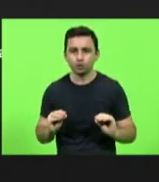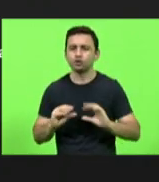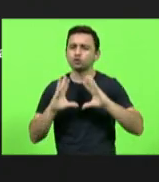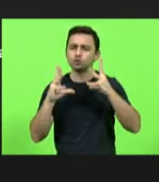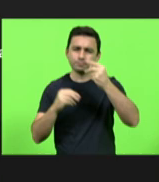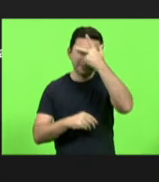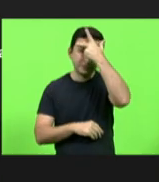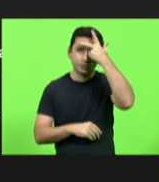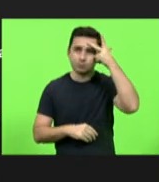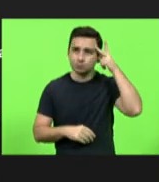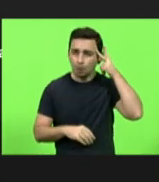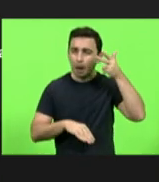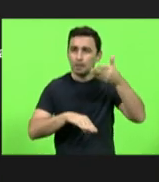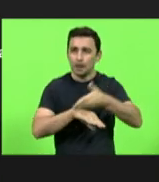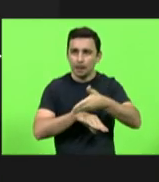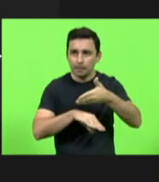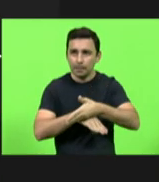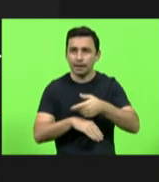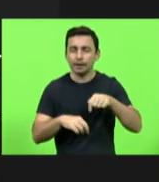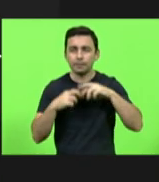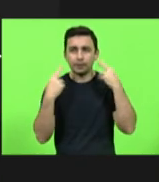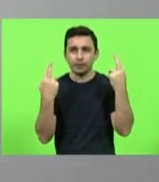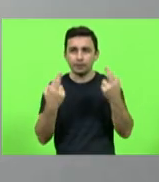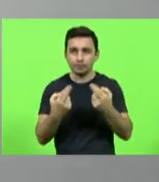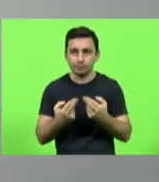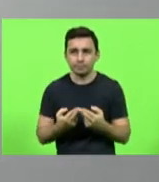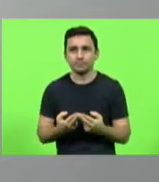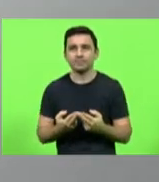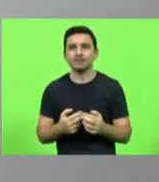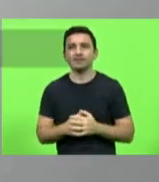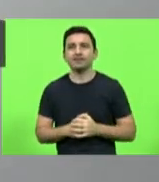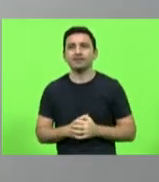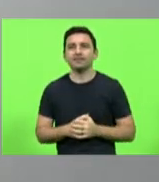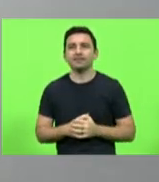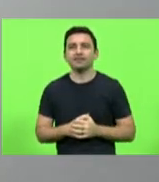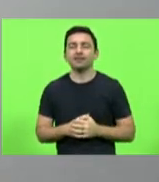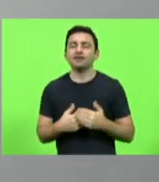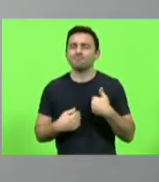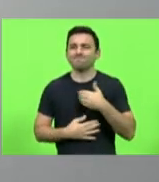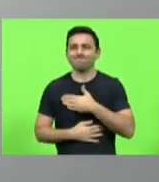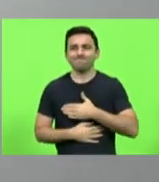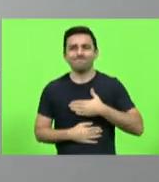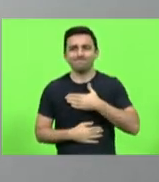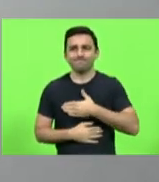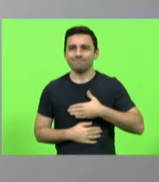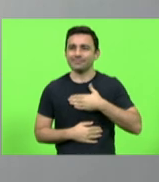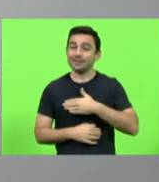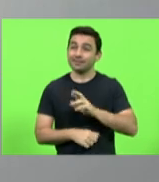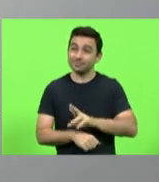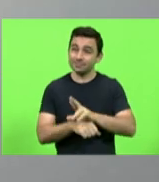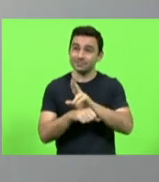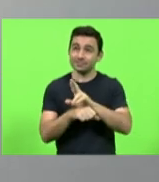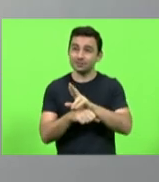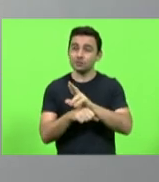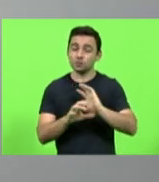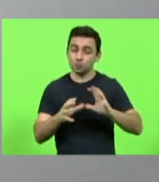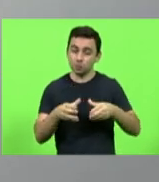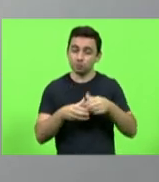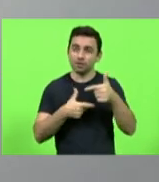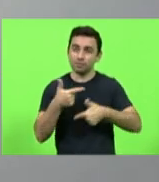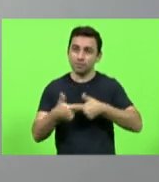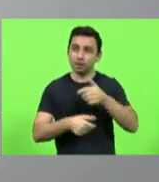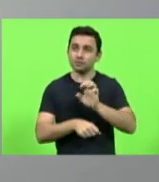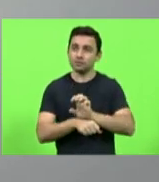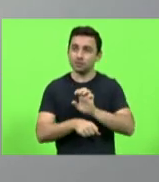pessoas participando aqui dessa audiência. Quero dizer que é um prazer estar aqui representando o Grupo de Trabalho